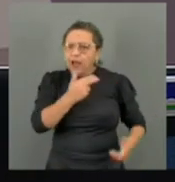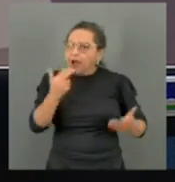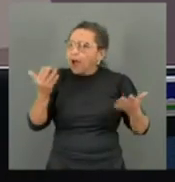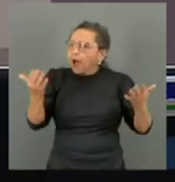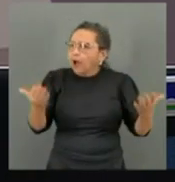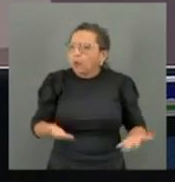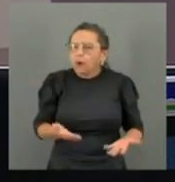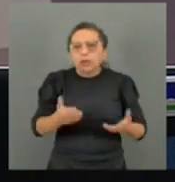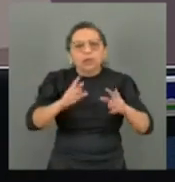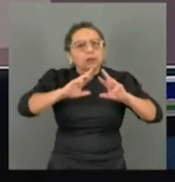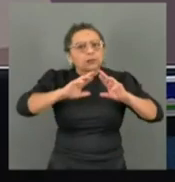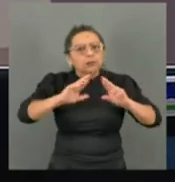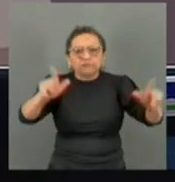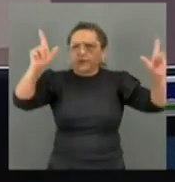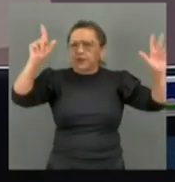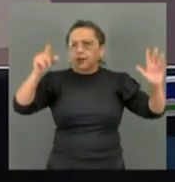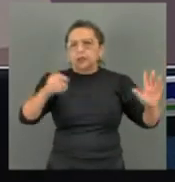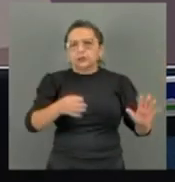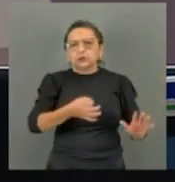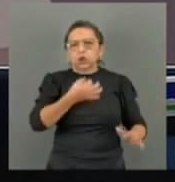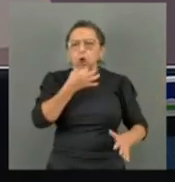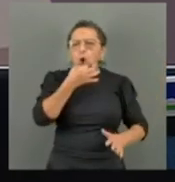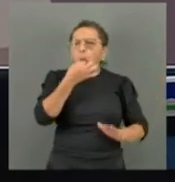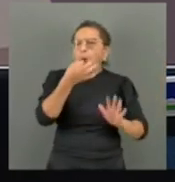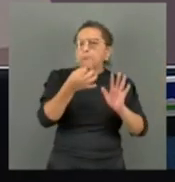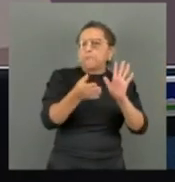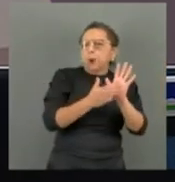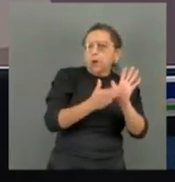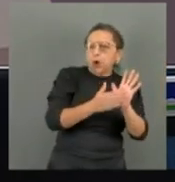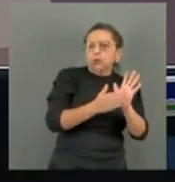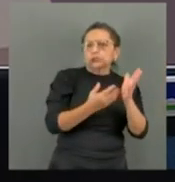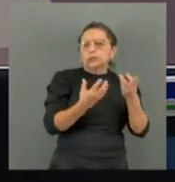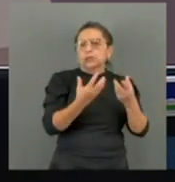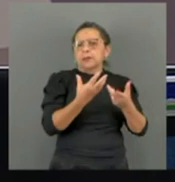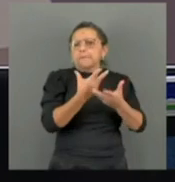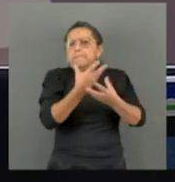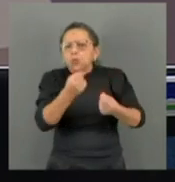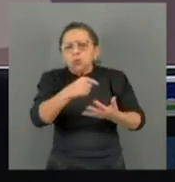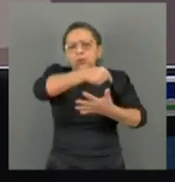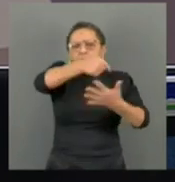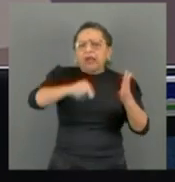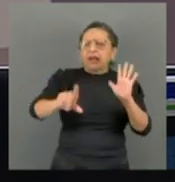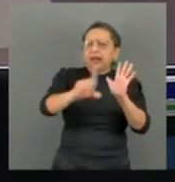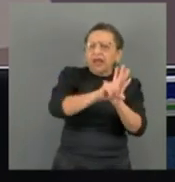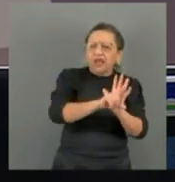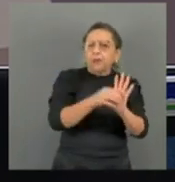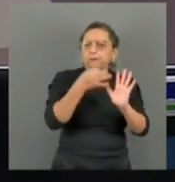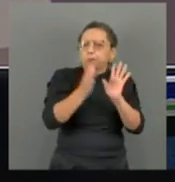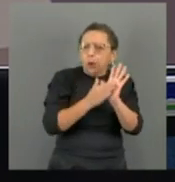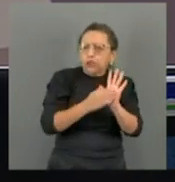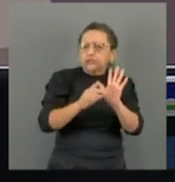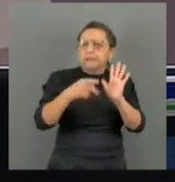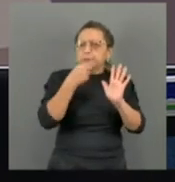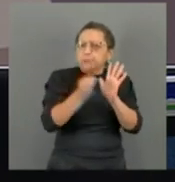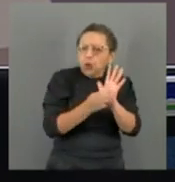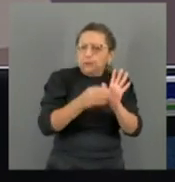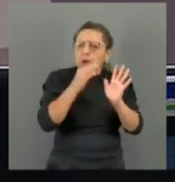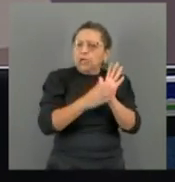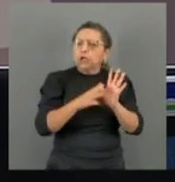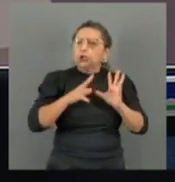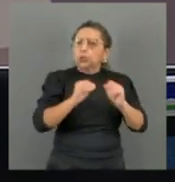medidas, muitas leis, ações para censurar as pessoas, que